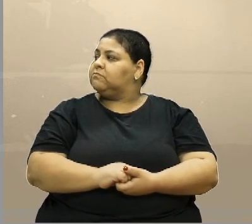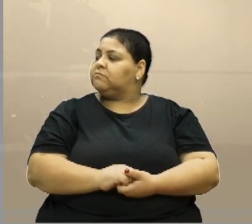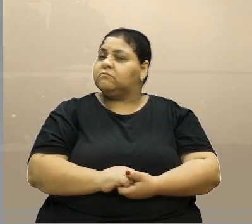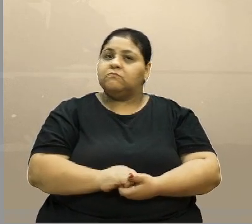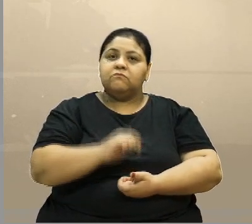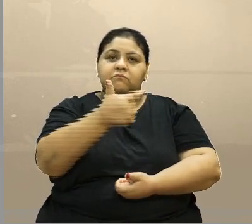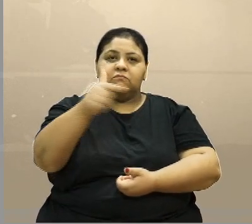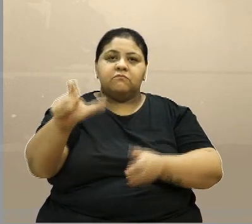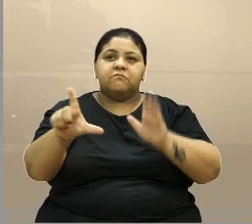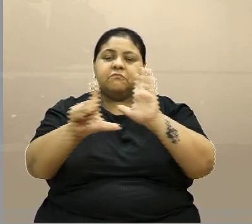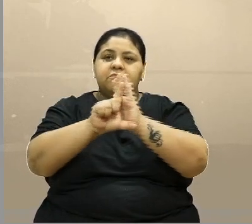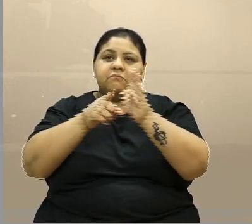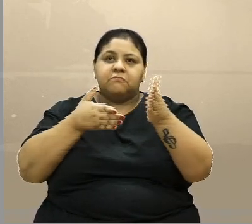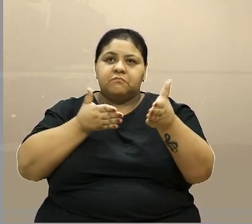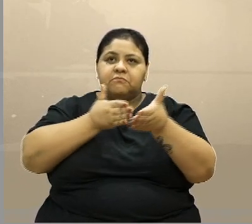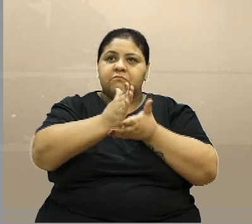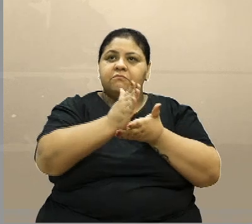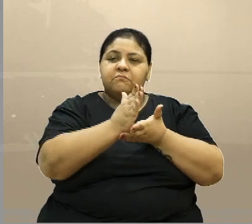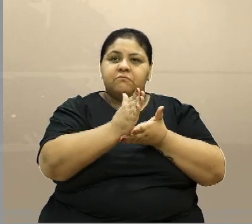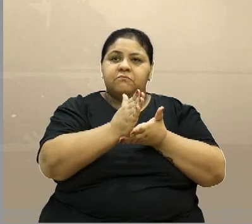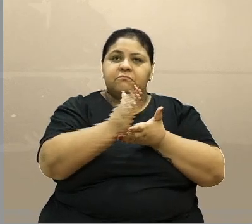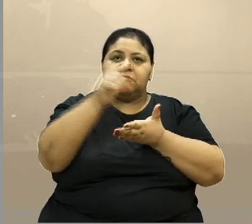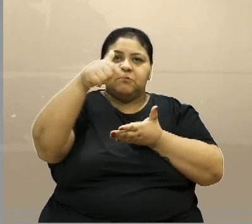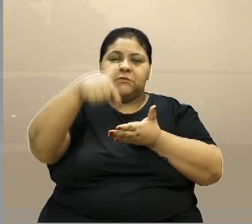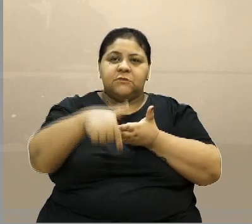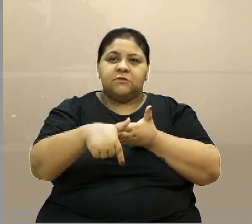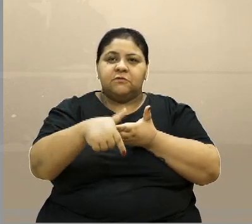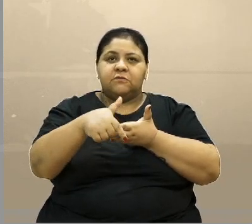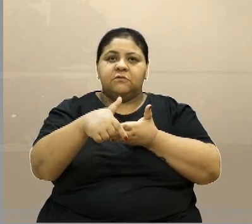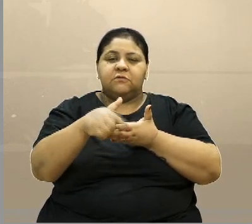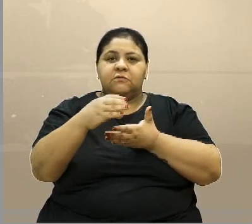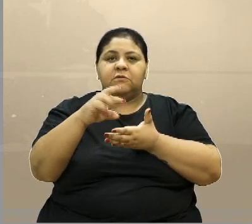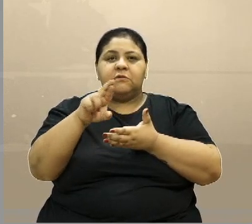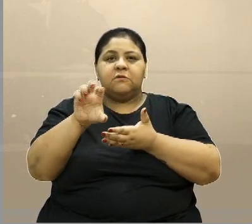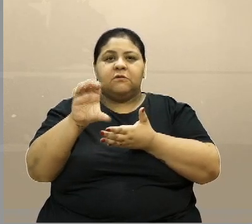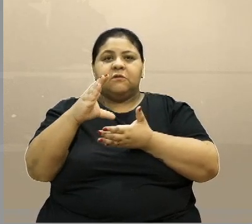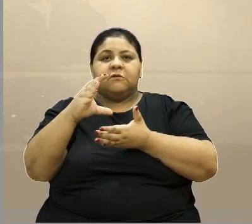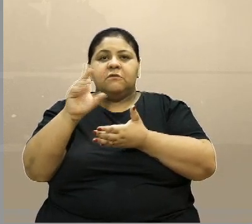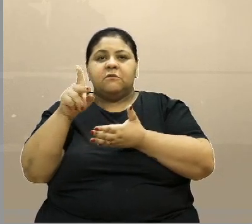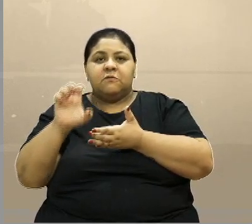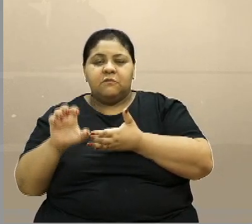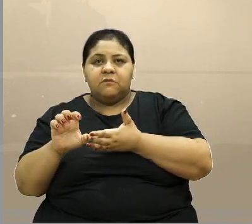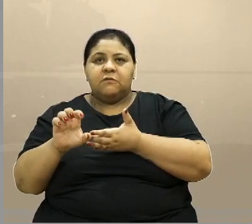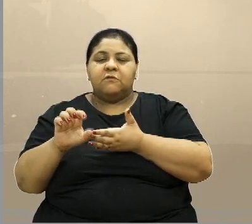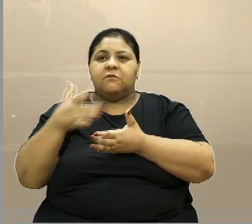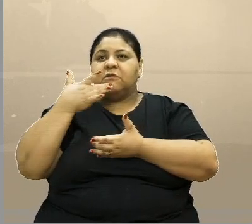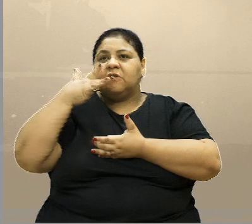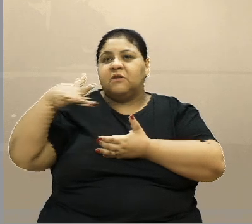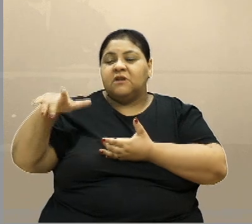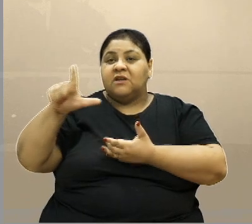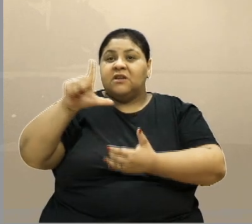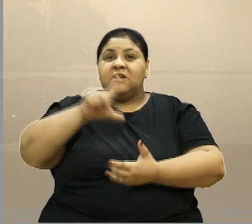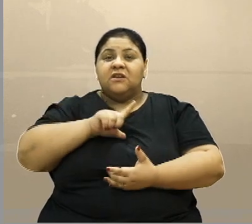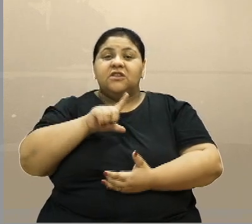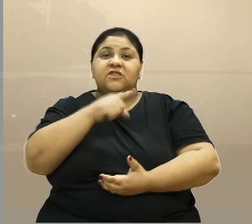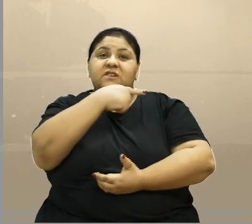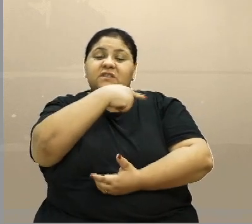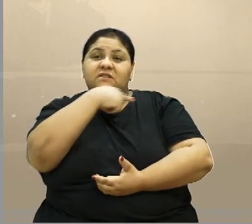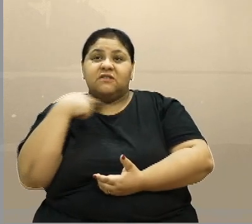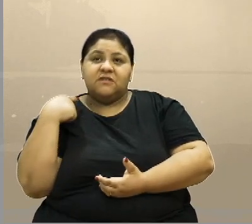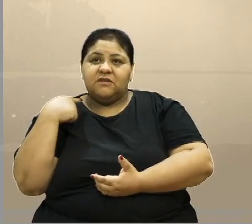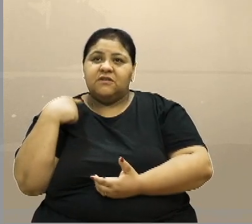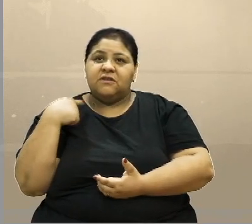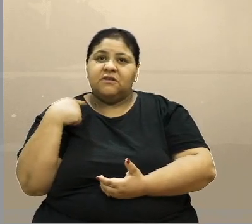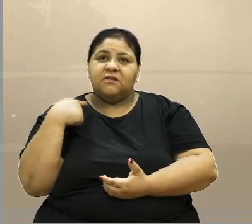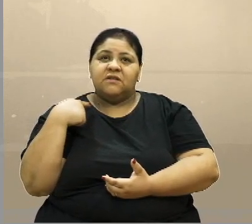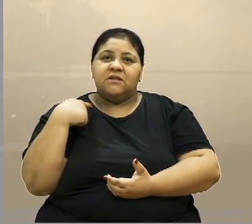Outra lei que foi aprovada, que é que nas creches, nas escolas de educação infantil, que as crianças que tiverem um atraso maior do que o normal, que